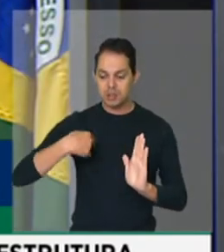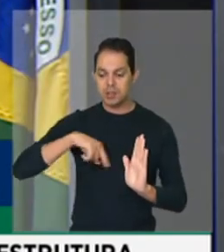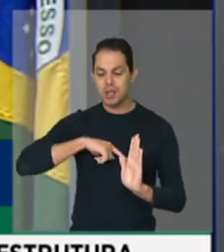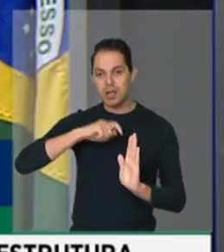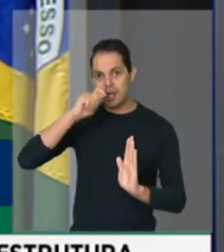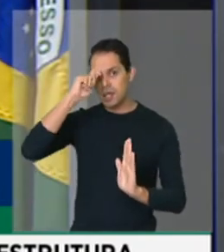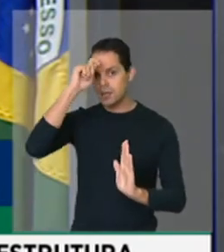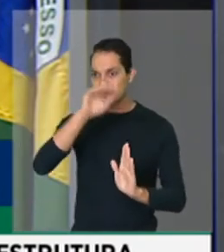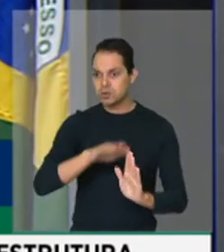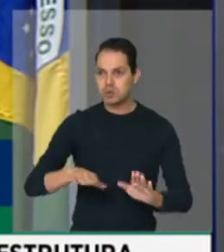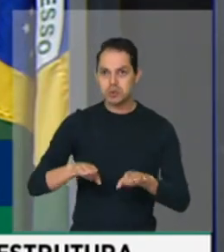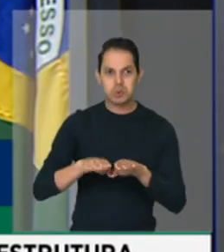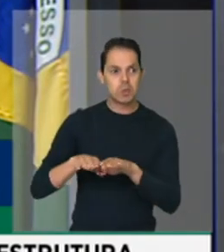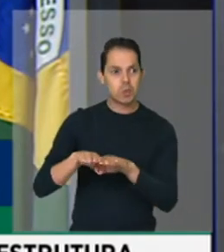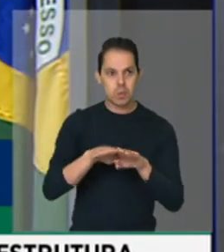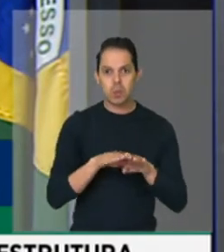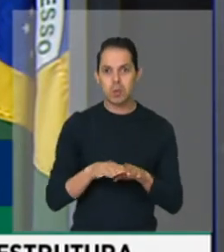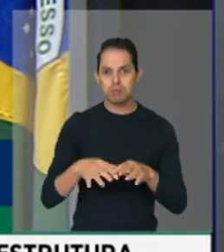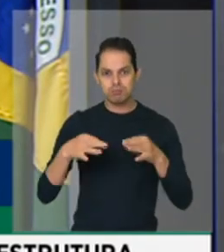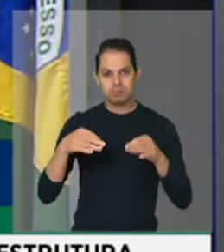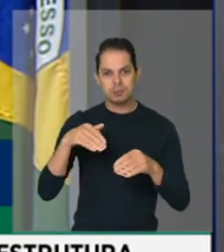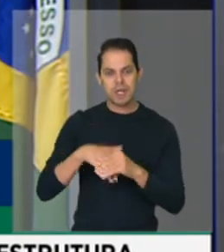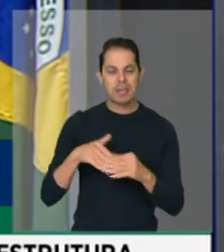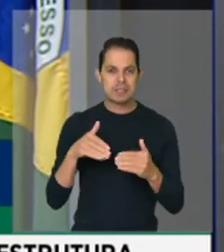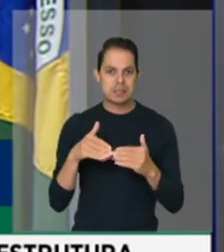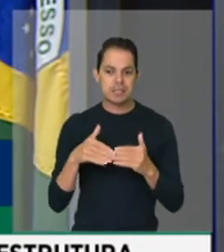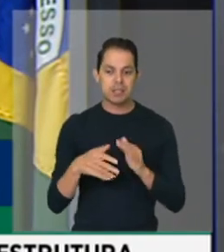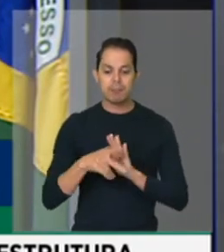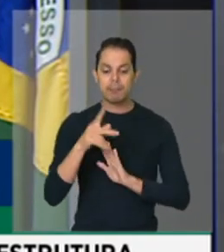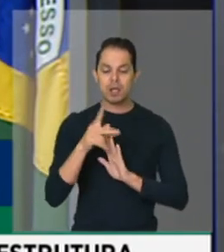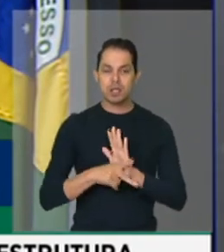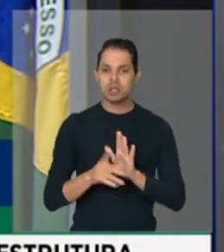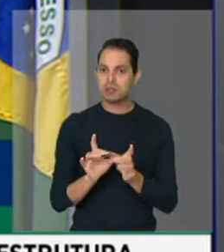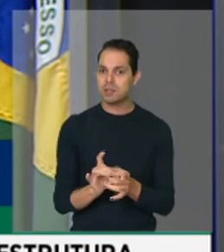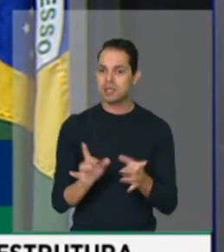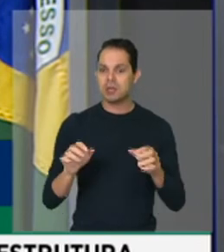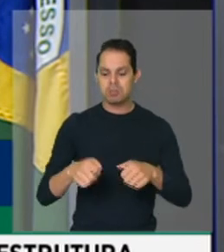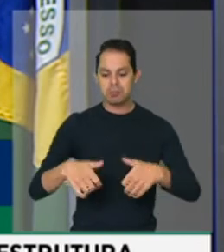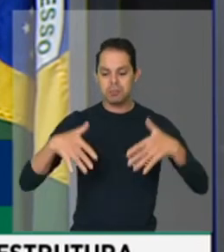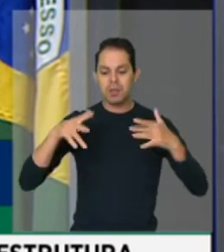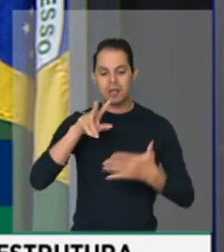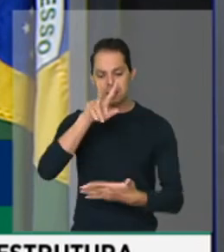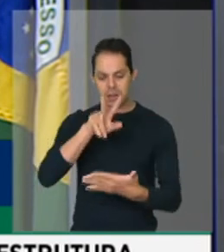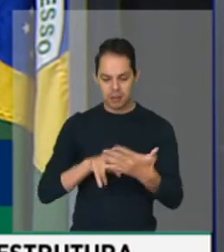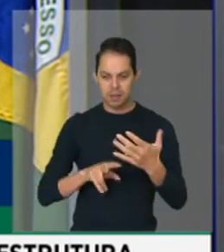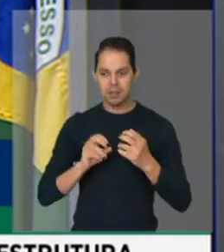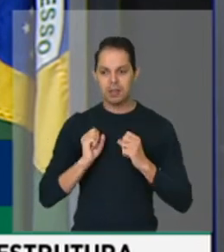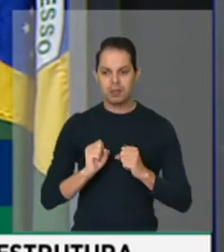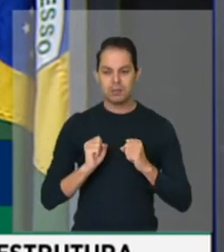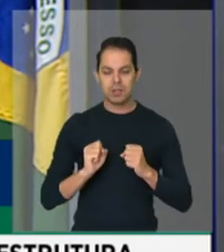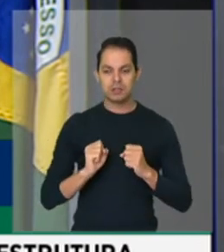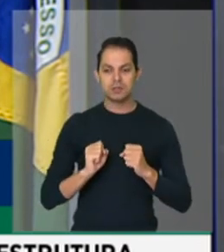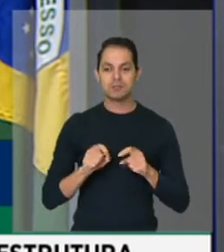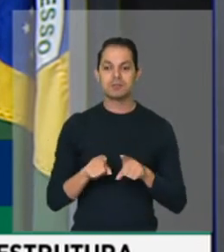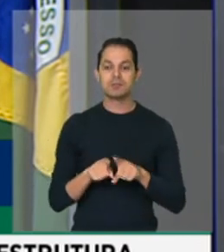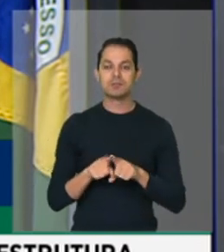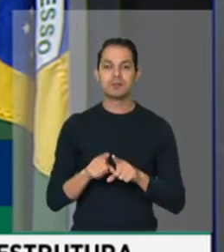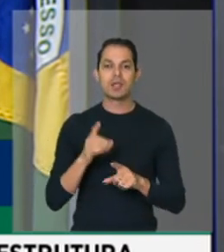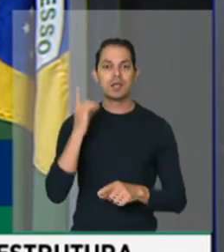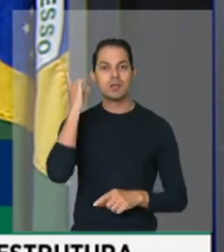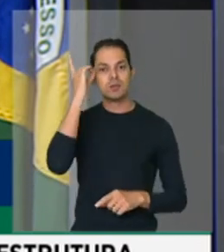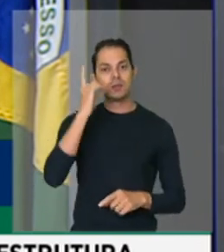unanimidade e esse projeto se encontra aí à disposição do plenário. Porém, bem viu o deputado João